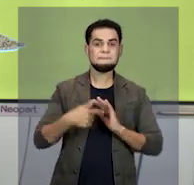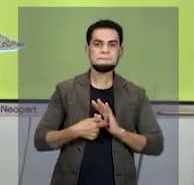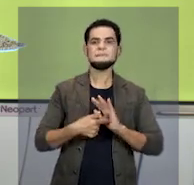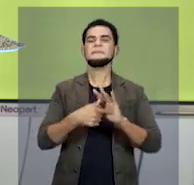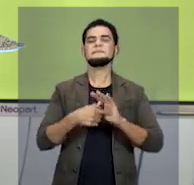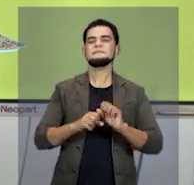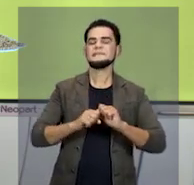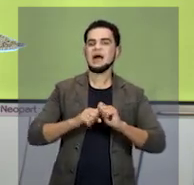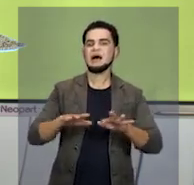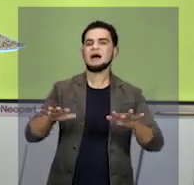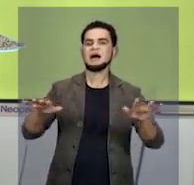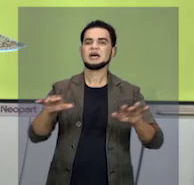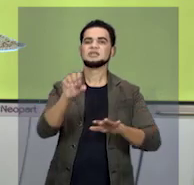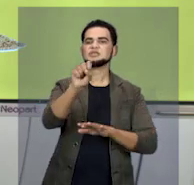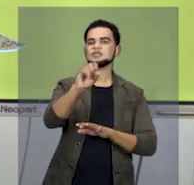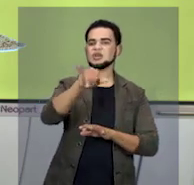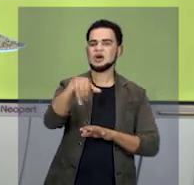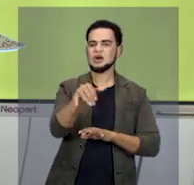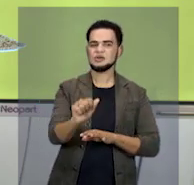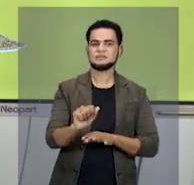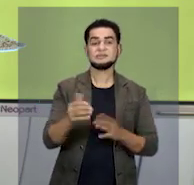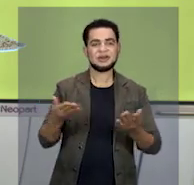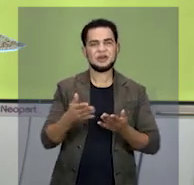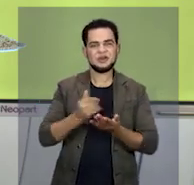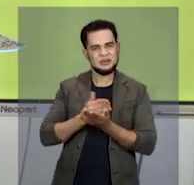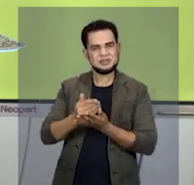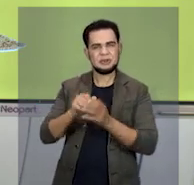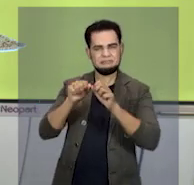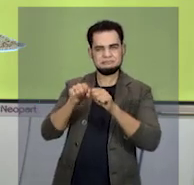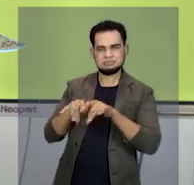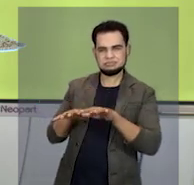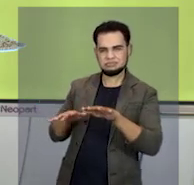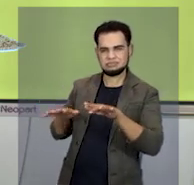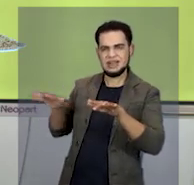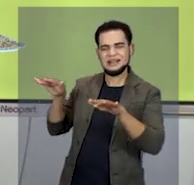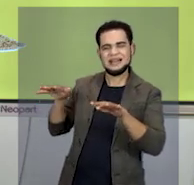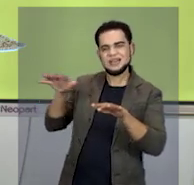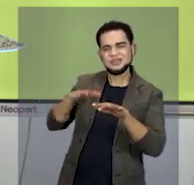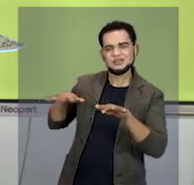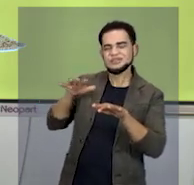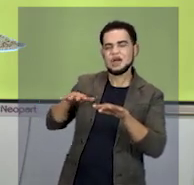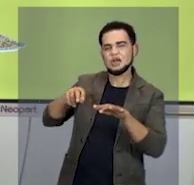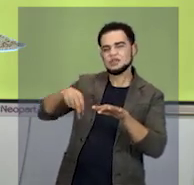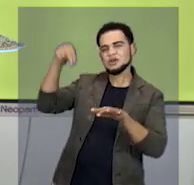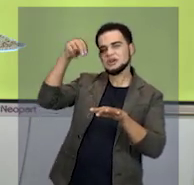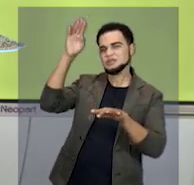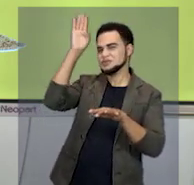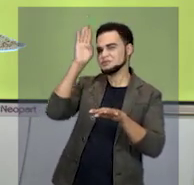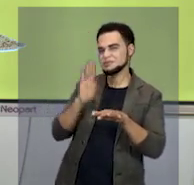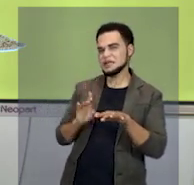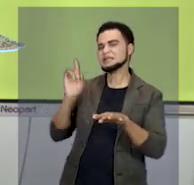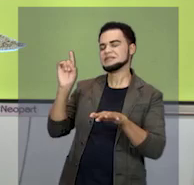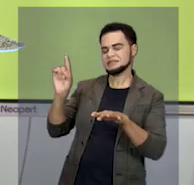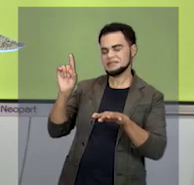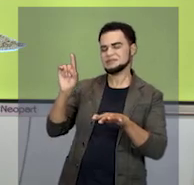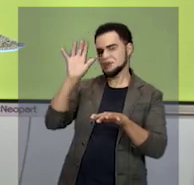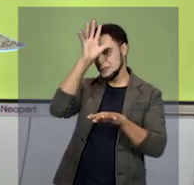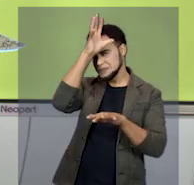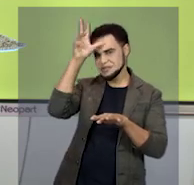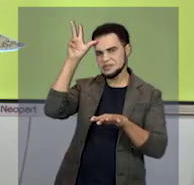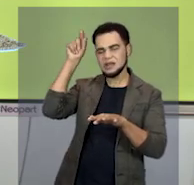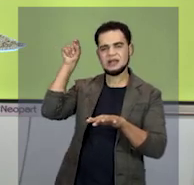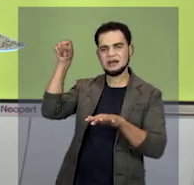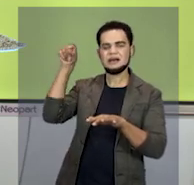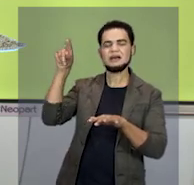se expandindo agora para a região da Amazônia, né? Ou seja, para a região norte do Brasil também. Ou seja, uma expansão